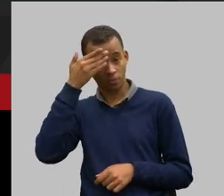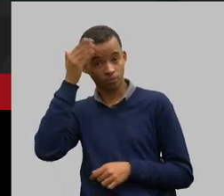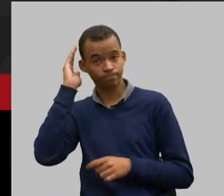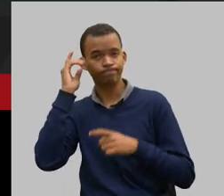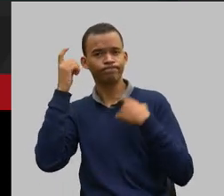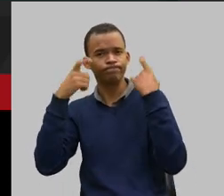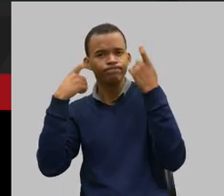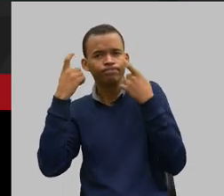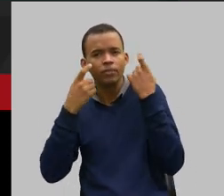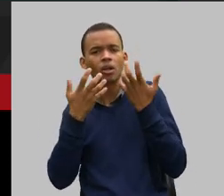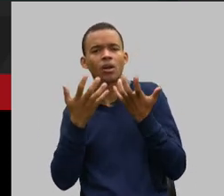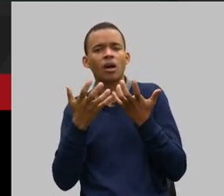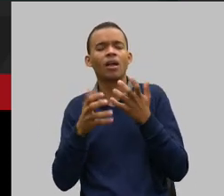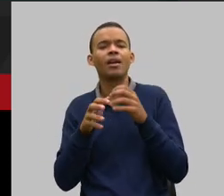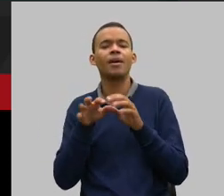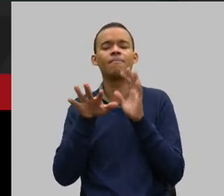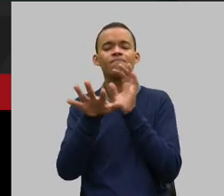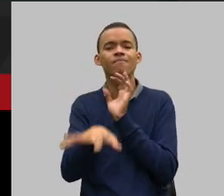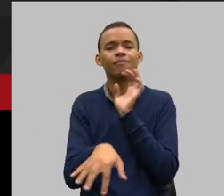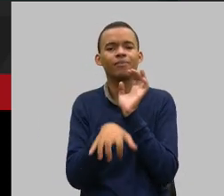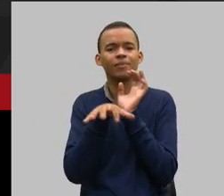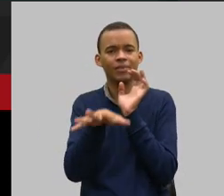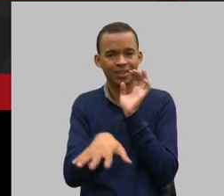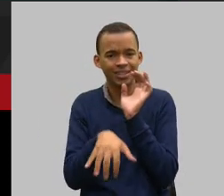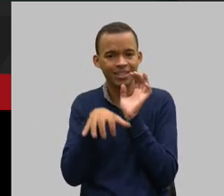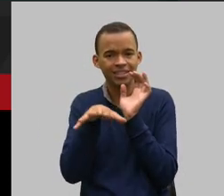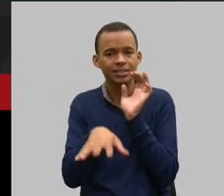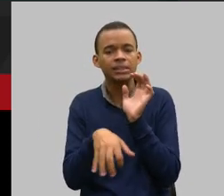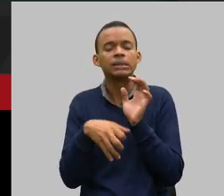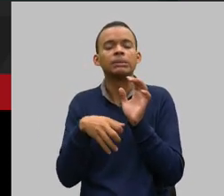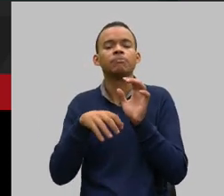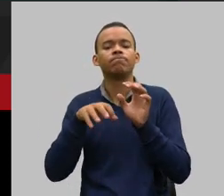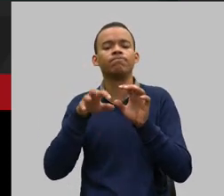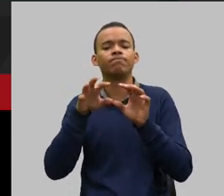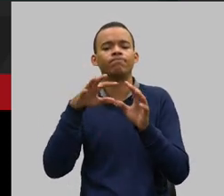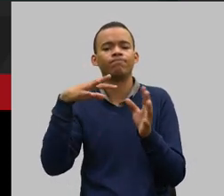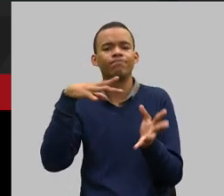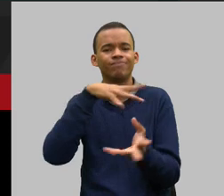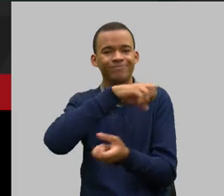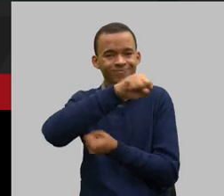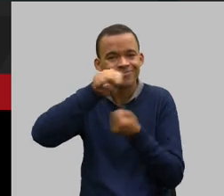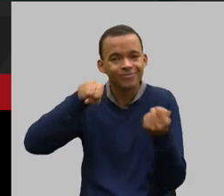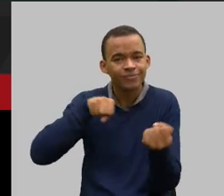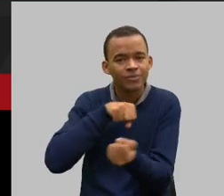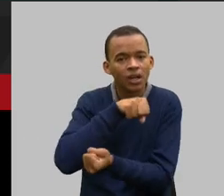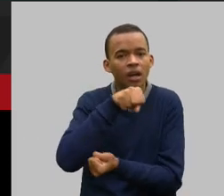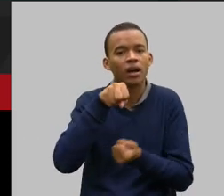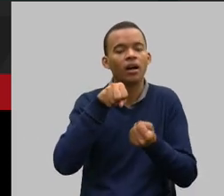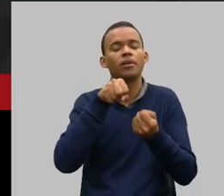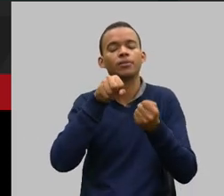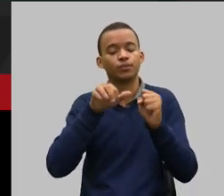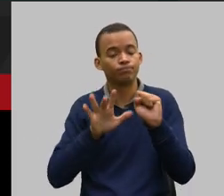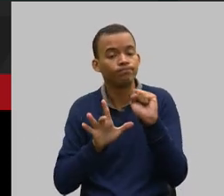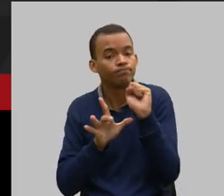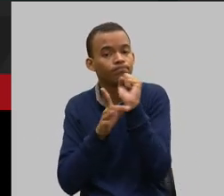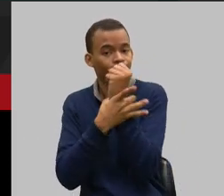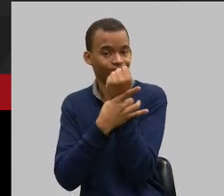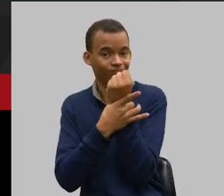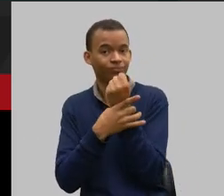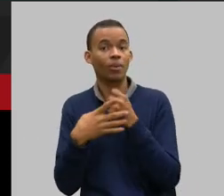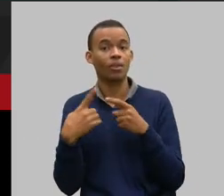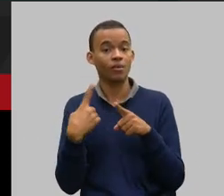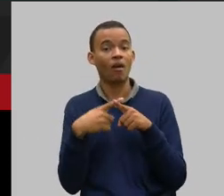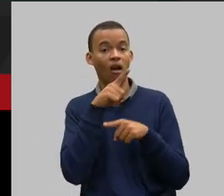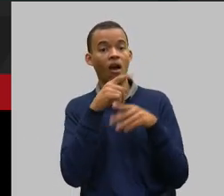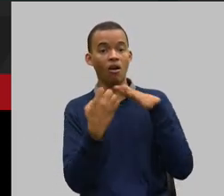mineração sustentável numa mineração segura eh uma vez que a Boston metal vai